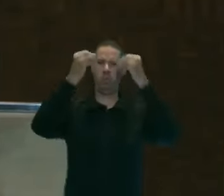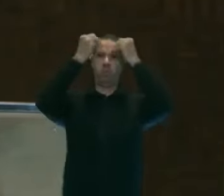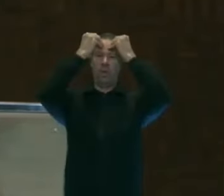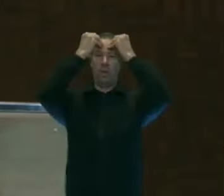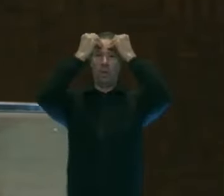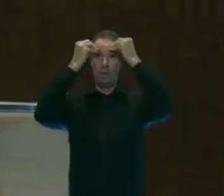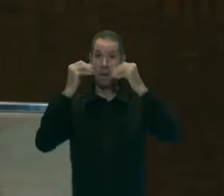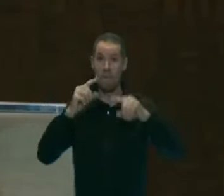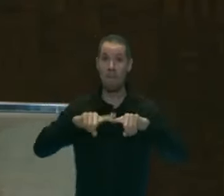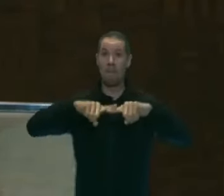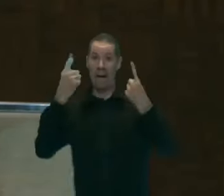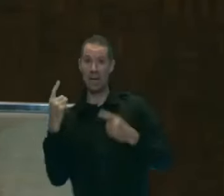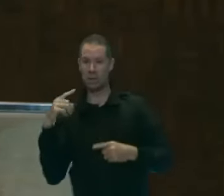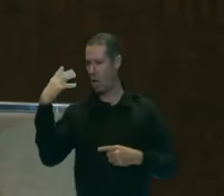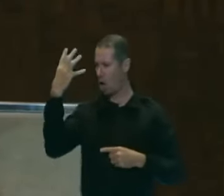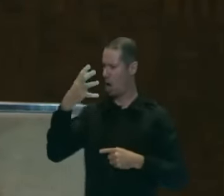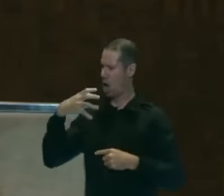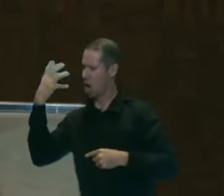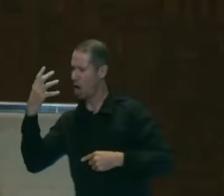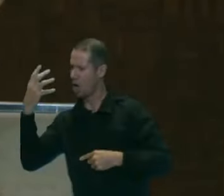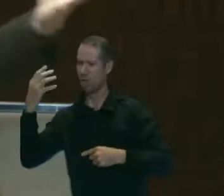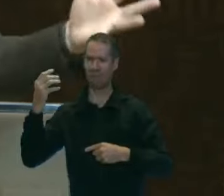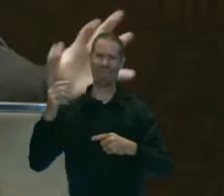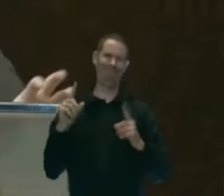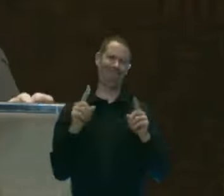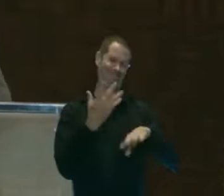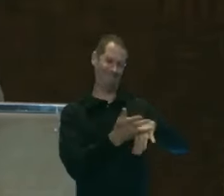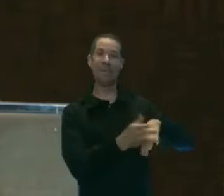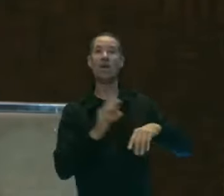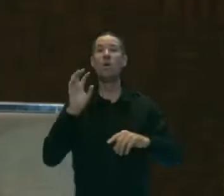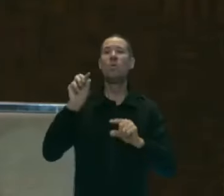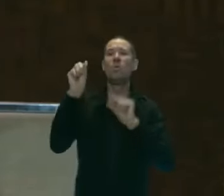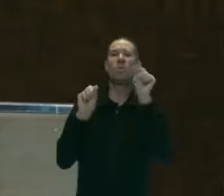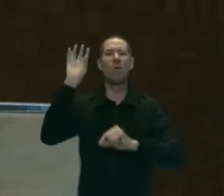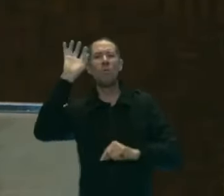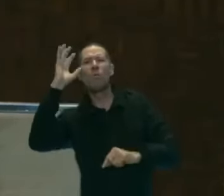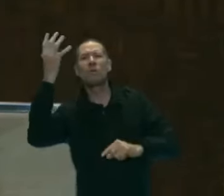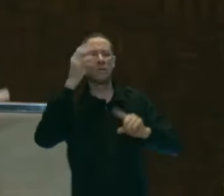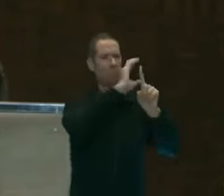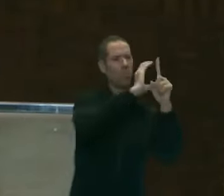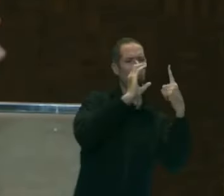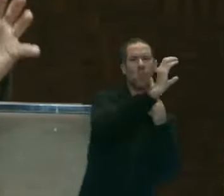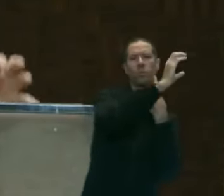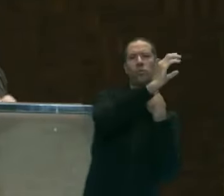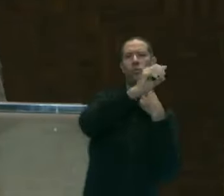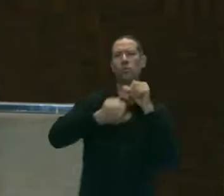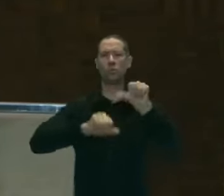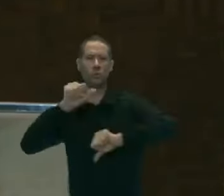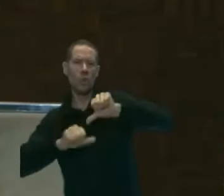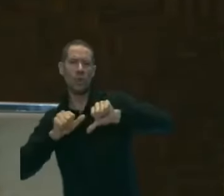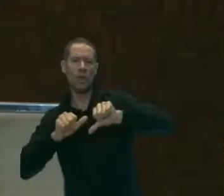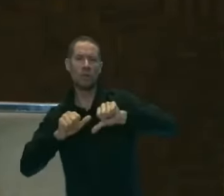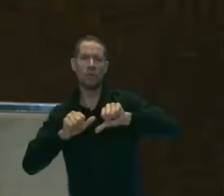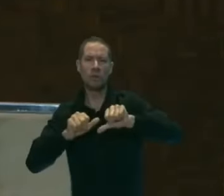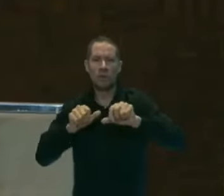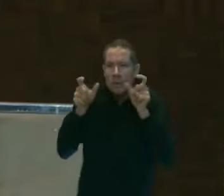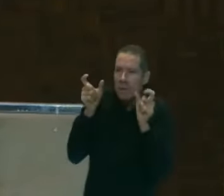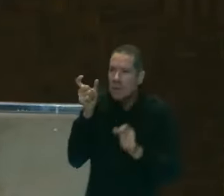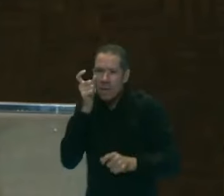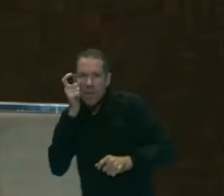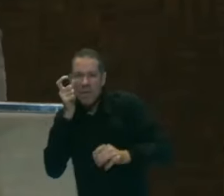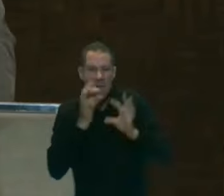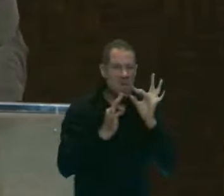de paixão atrás dos púlpitos. O que aconteceu com os nossos cultos? Muitas vezes nos tornamos espectadores e críticos